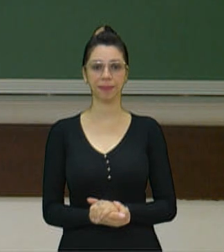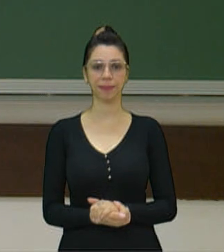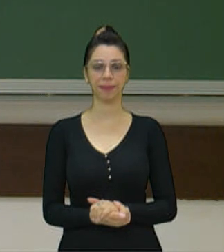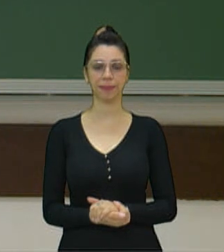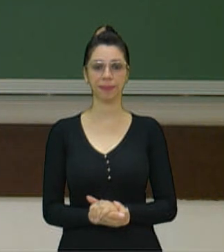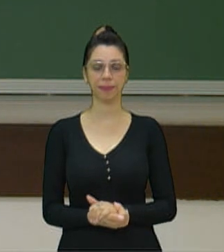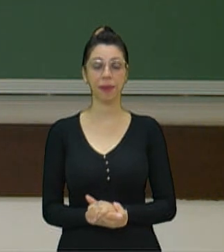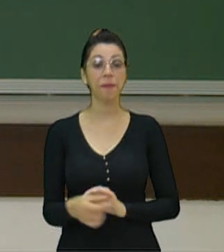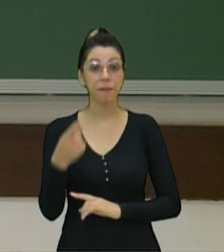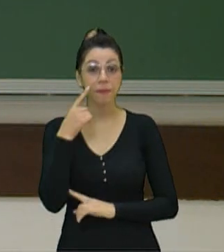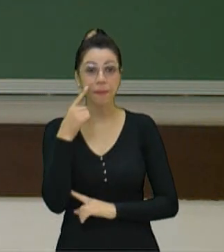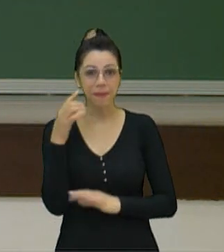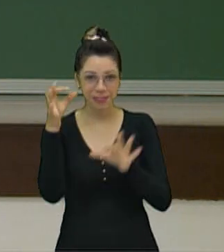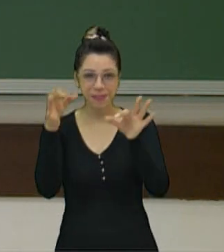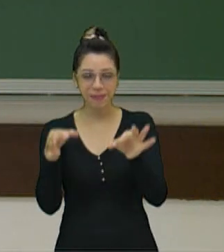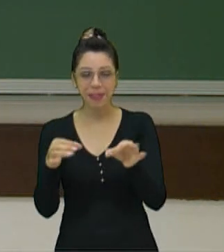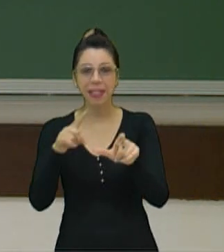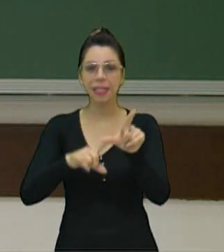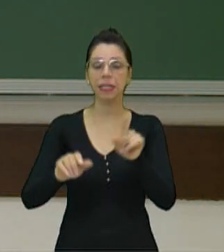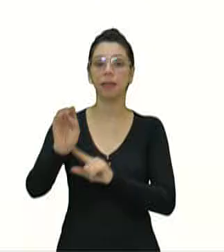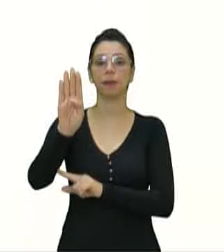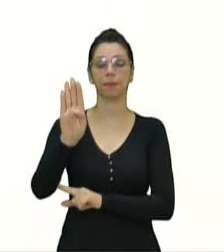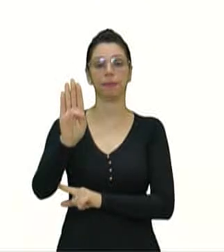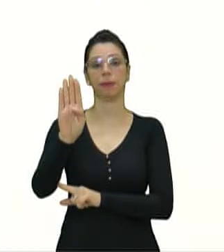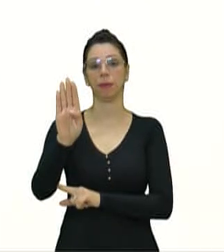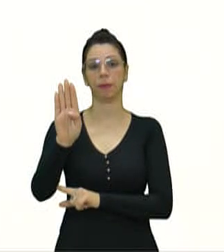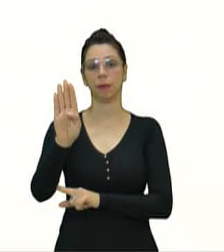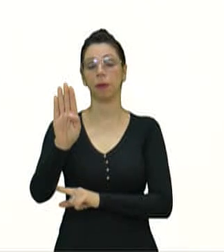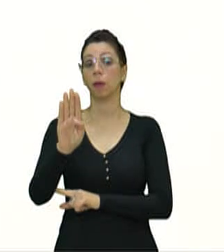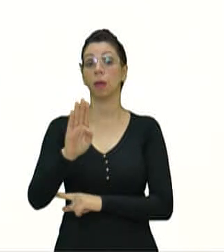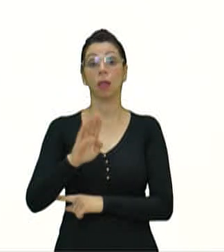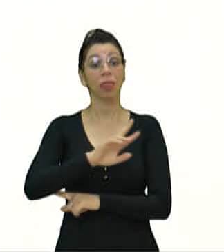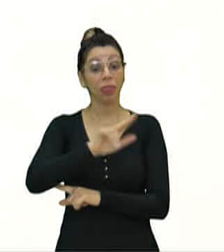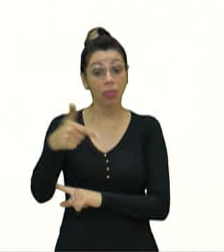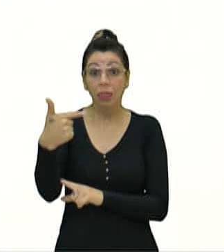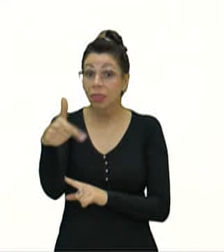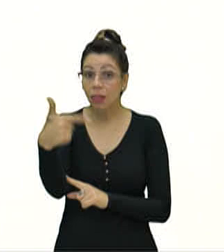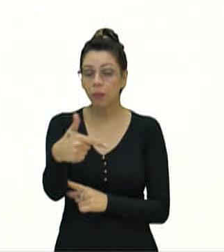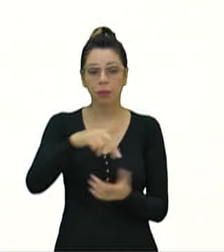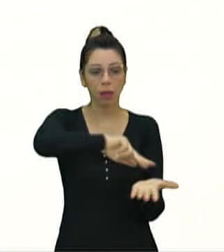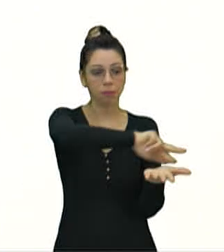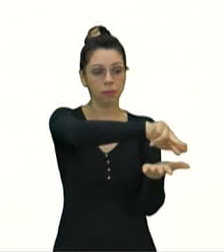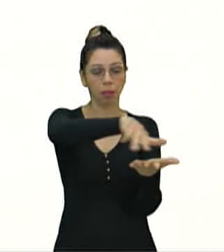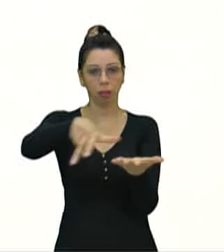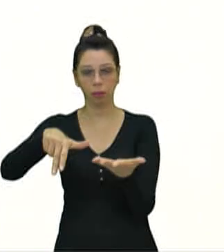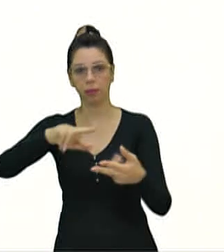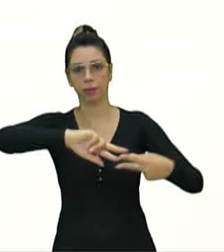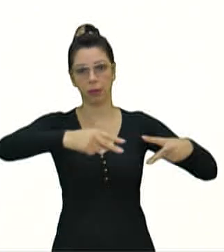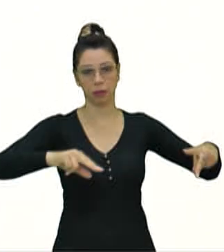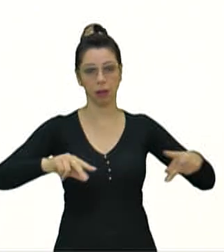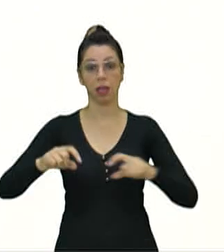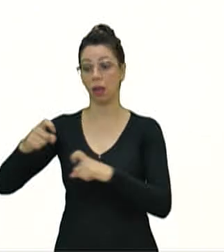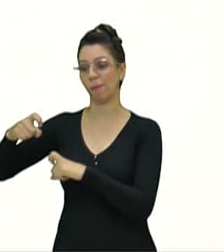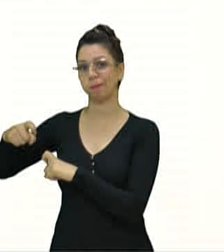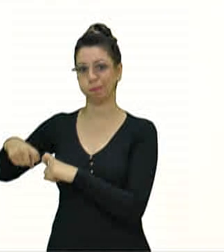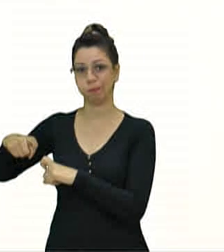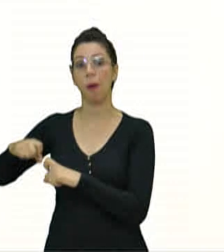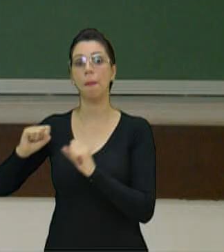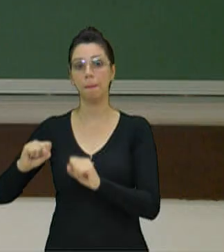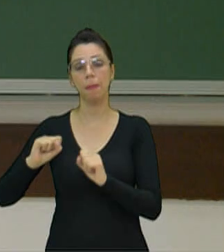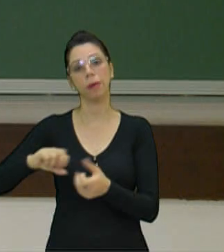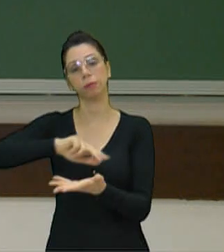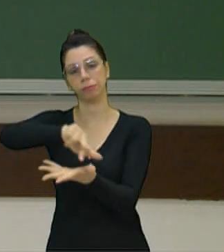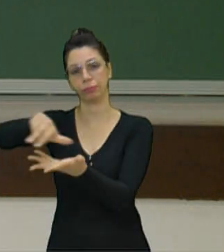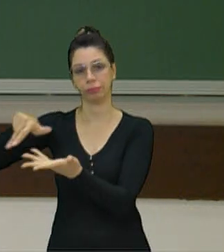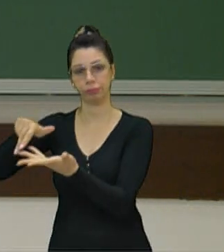Vamos ver se vocês acertaram. Letra B, não cria variabilidade genética e a sexuada pode criar. Muito